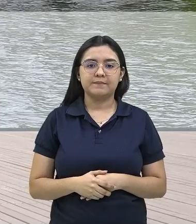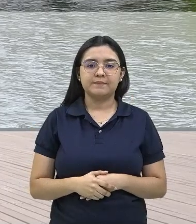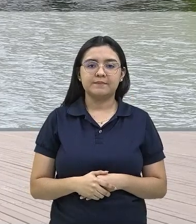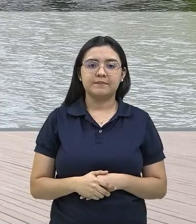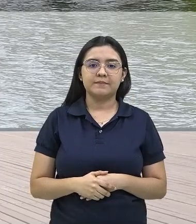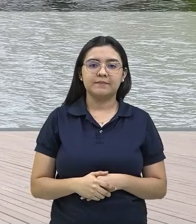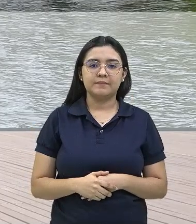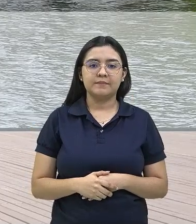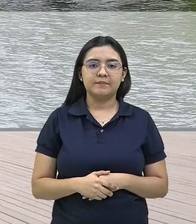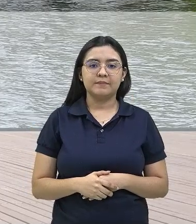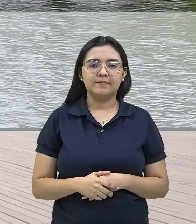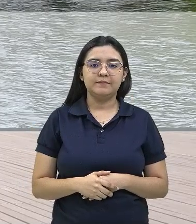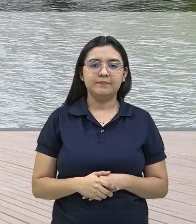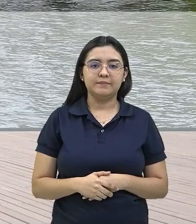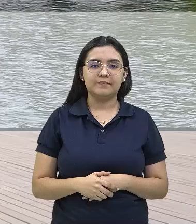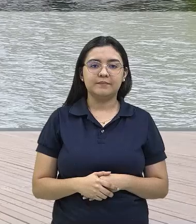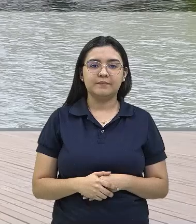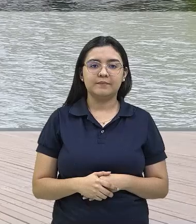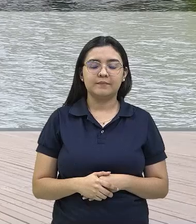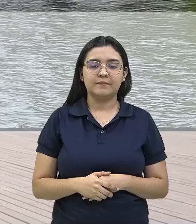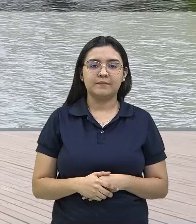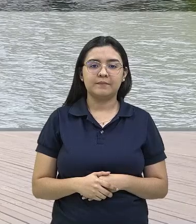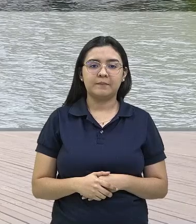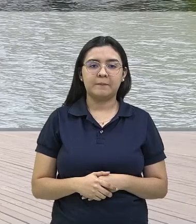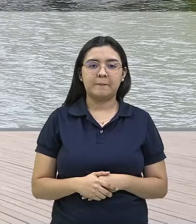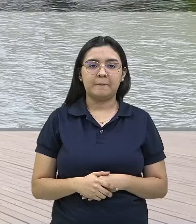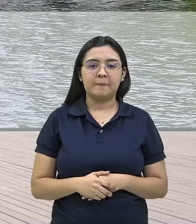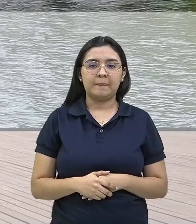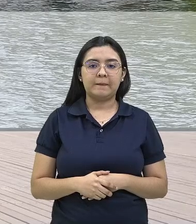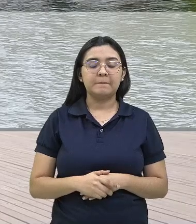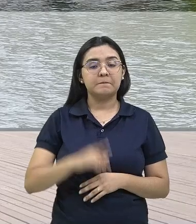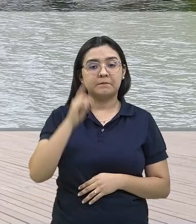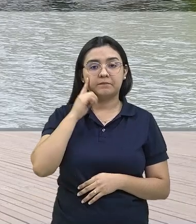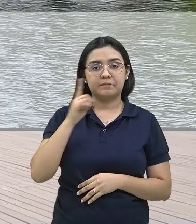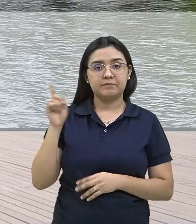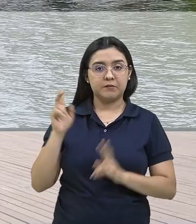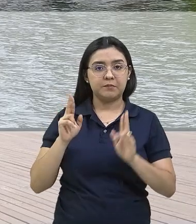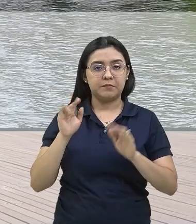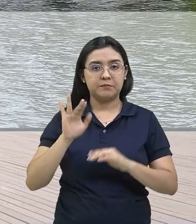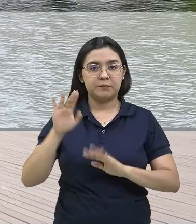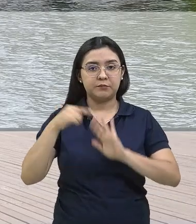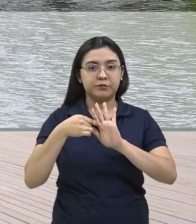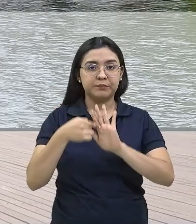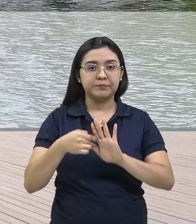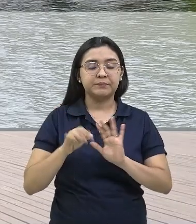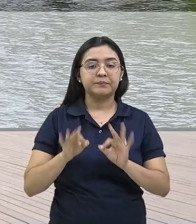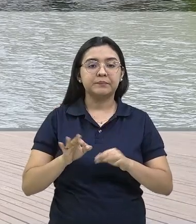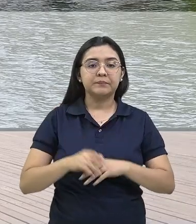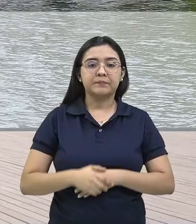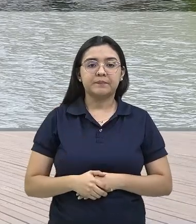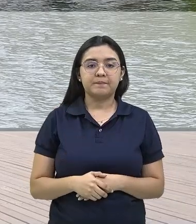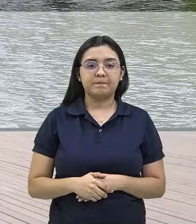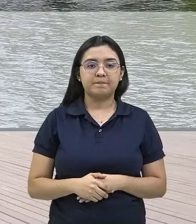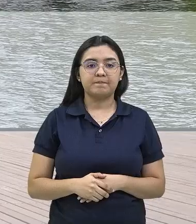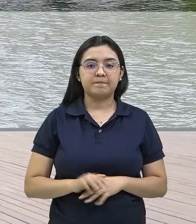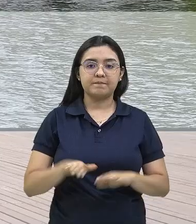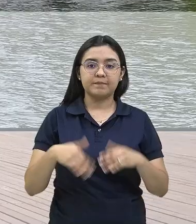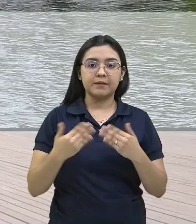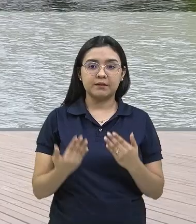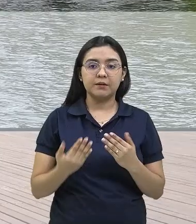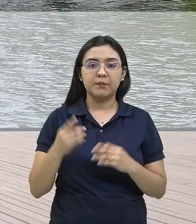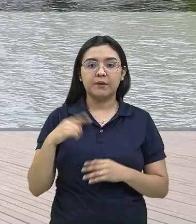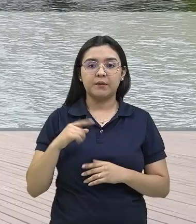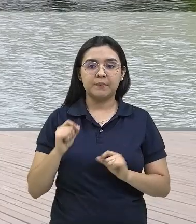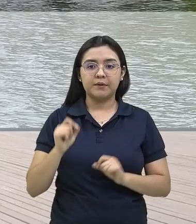das casas, e fica dessa forma que vocês estão vendo. Então, essa é